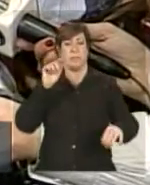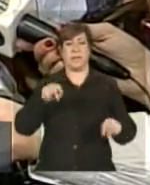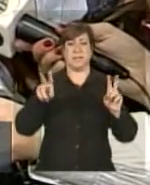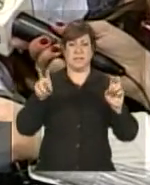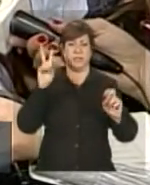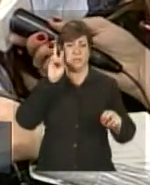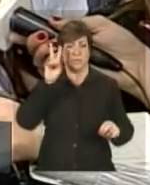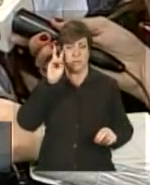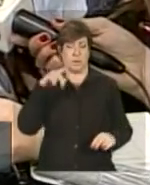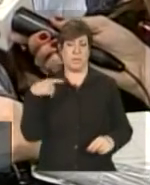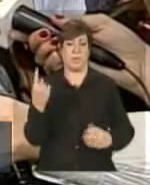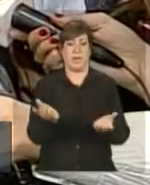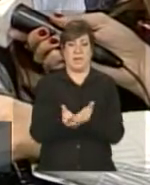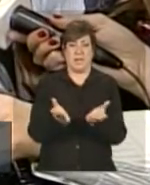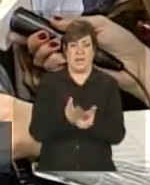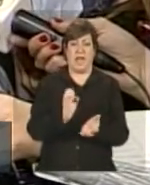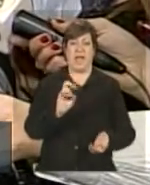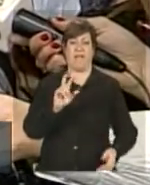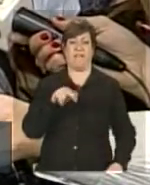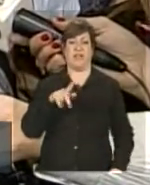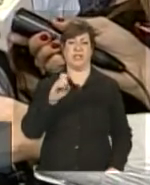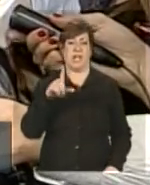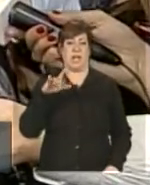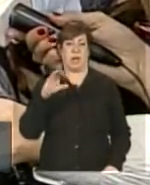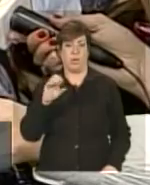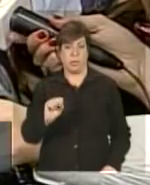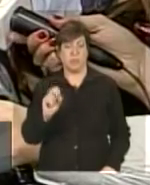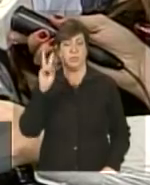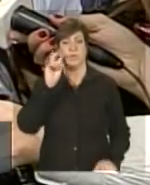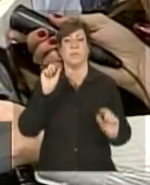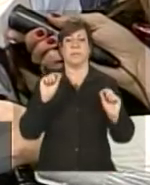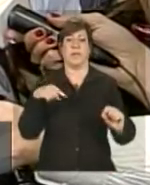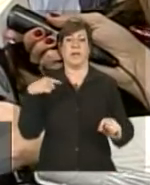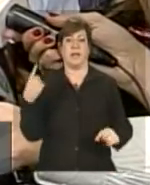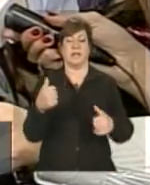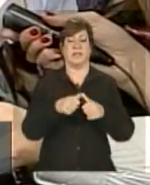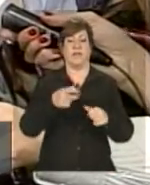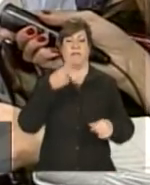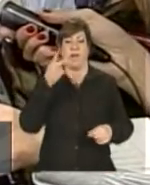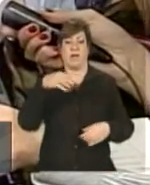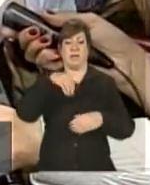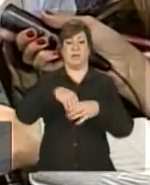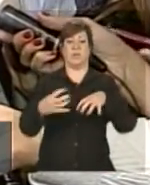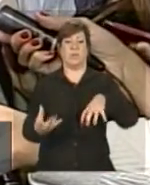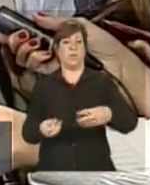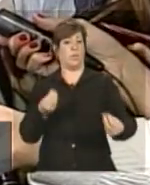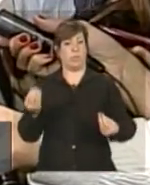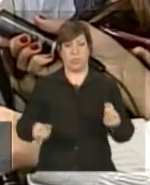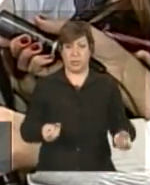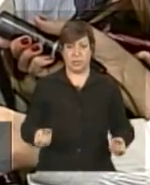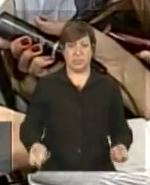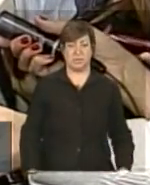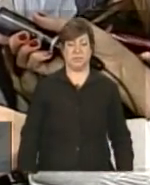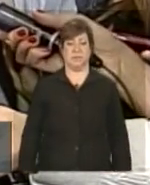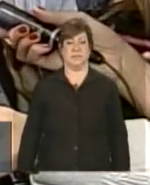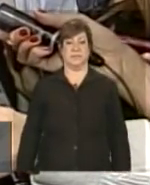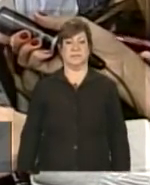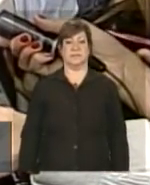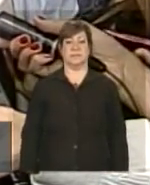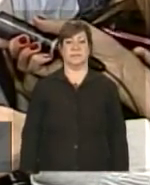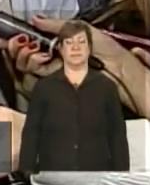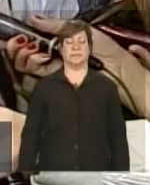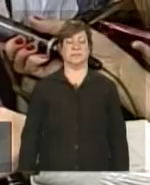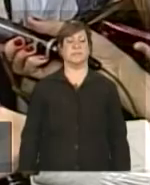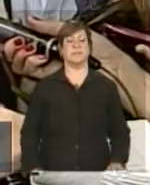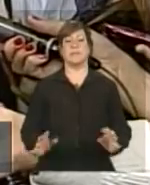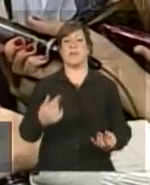em relação aos evangélicos, até para acalmá-los aí, que estão falando no Congresso Nacional? Estão calorosos ali, né? Eu acho